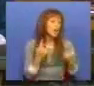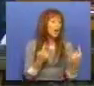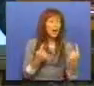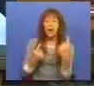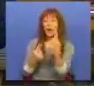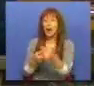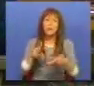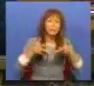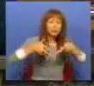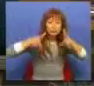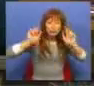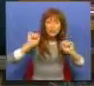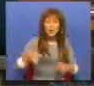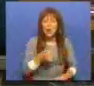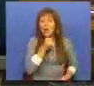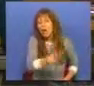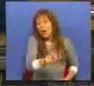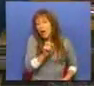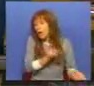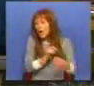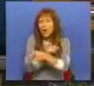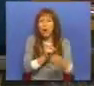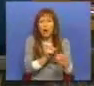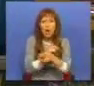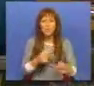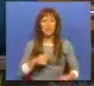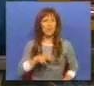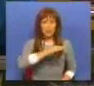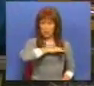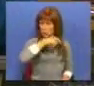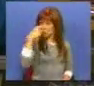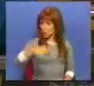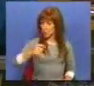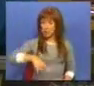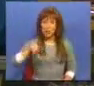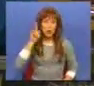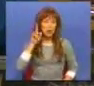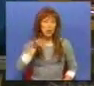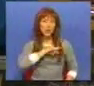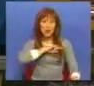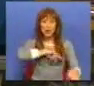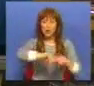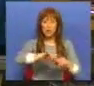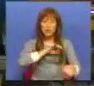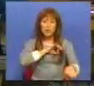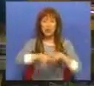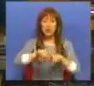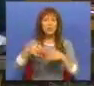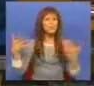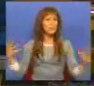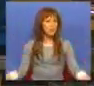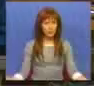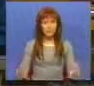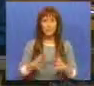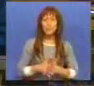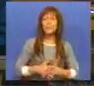um a liberdade de optar. Senhor Presidente, senhoras deputadas, senhores